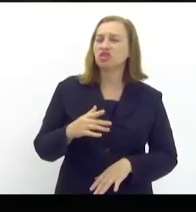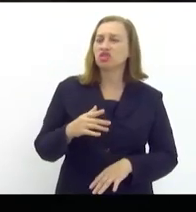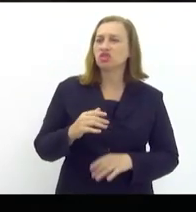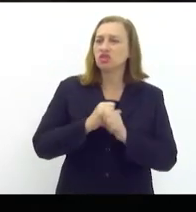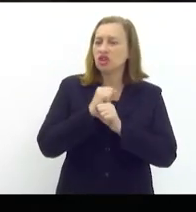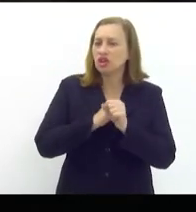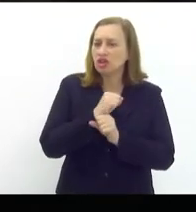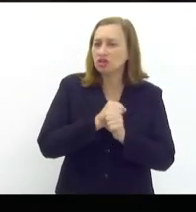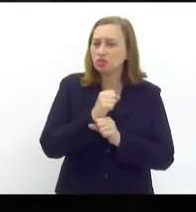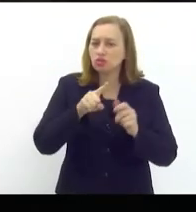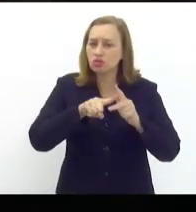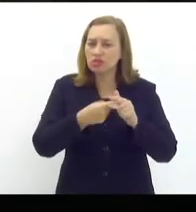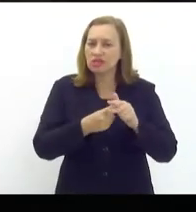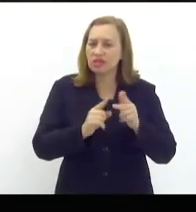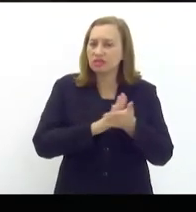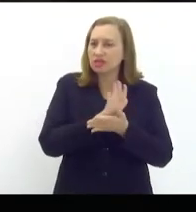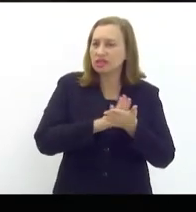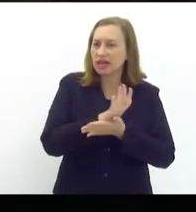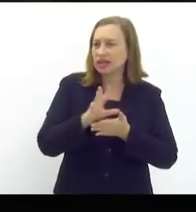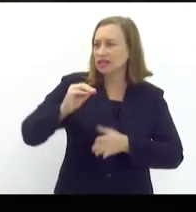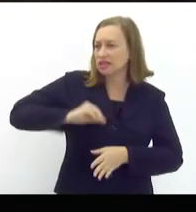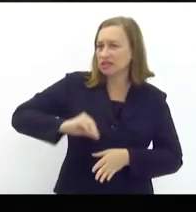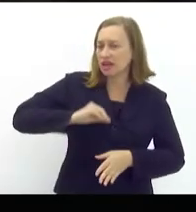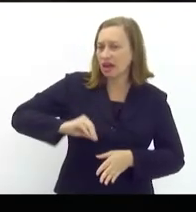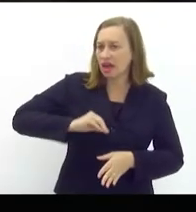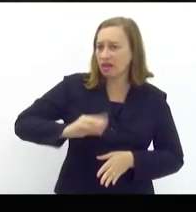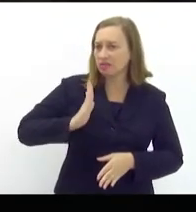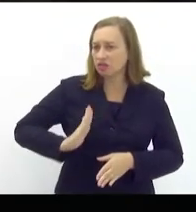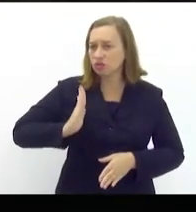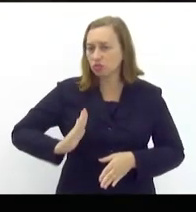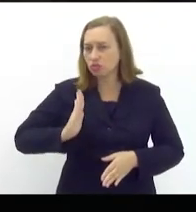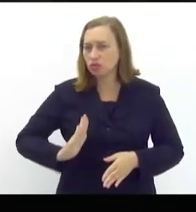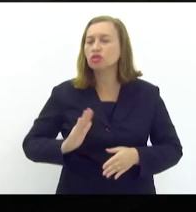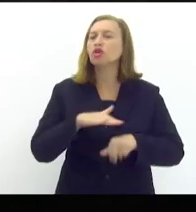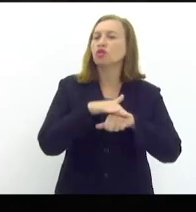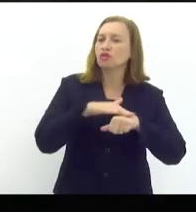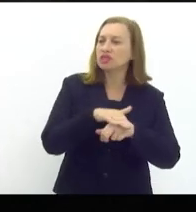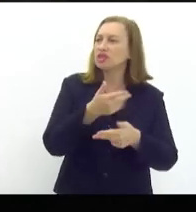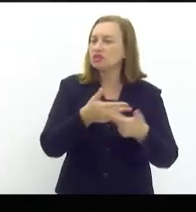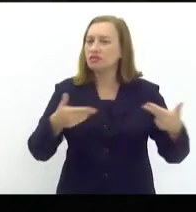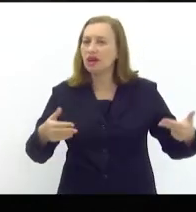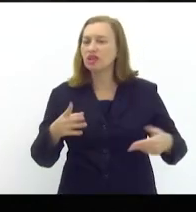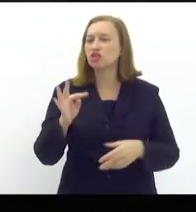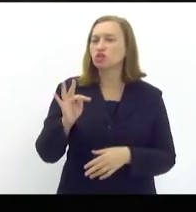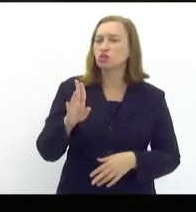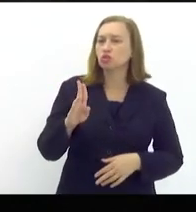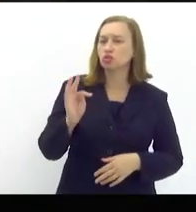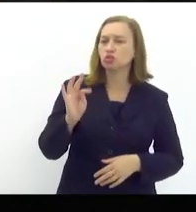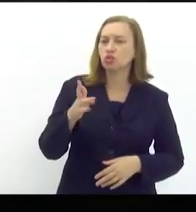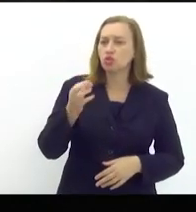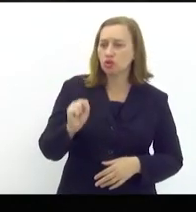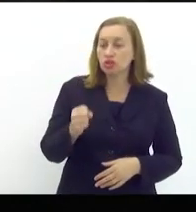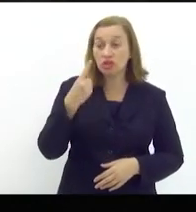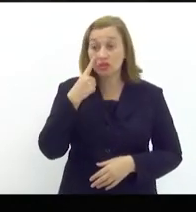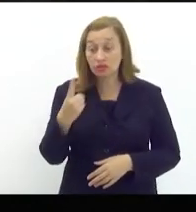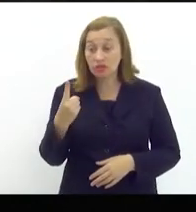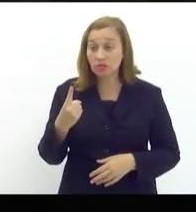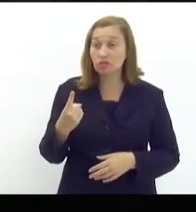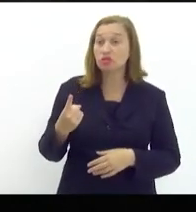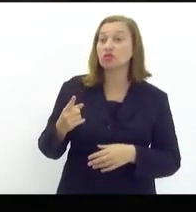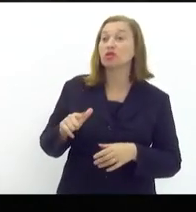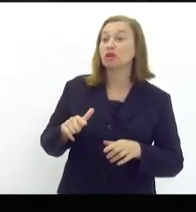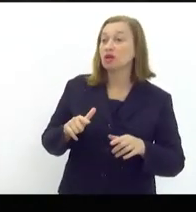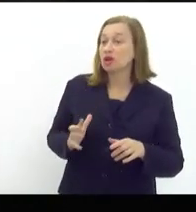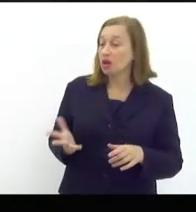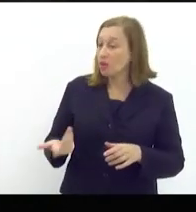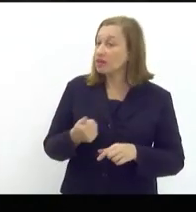sem reajuste das bolsas e a gente visitou também as instalações conversamos com muitos tutores e tutores e Vimos que as condições de trabalho de